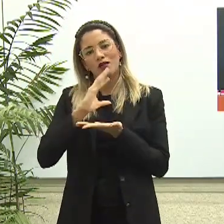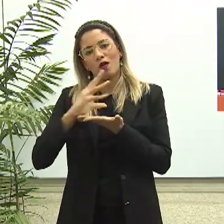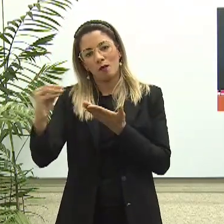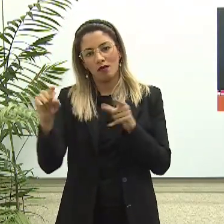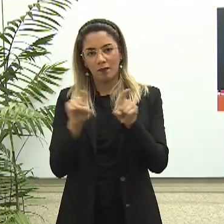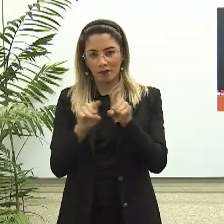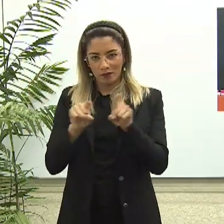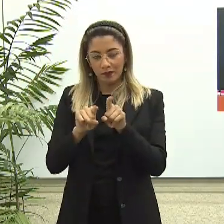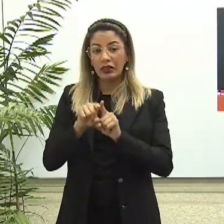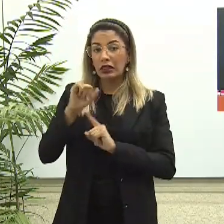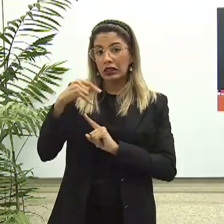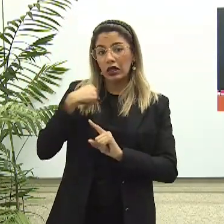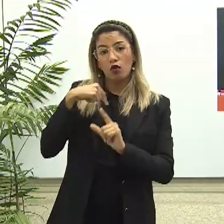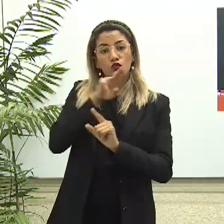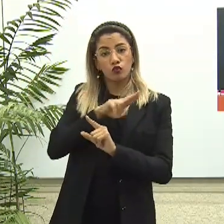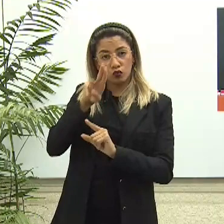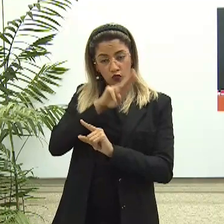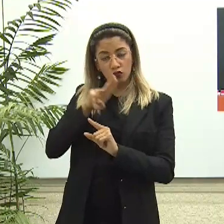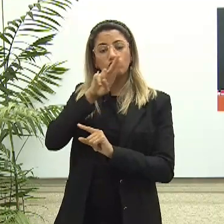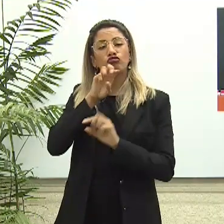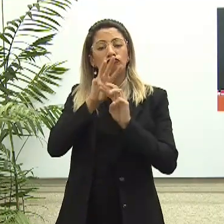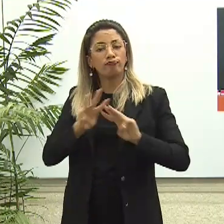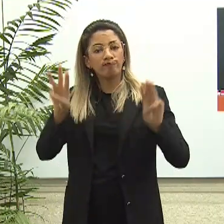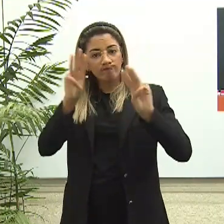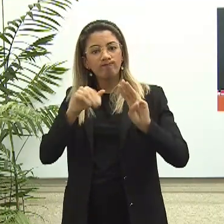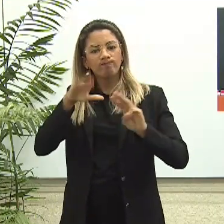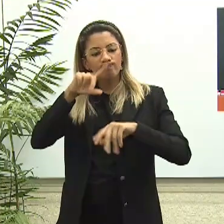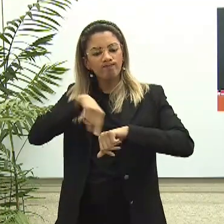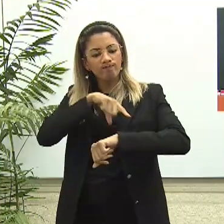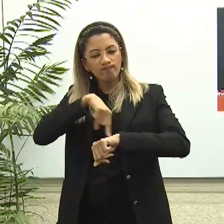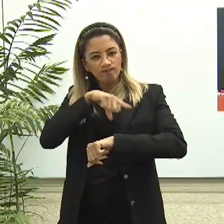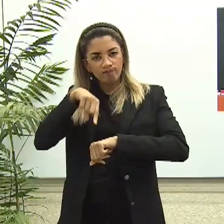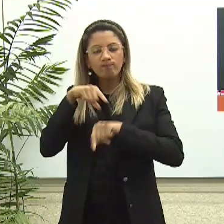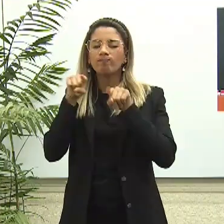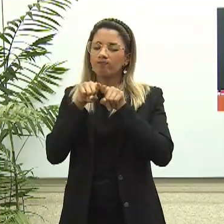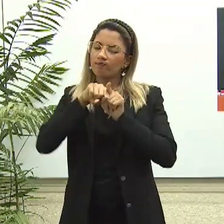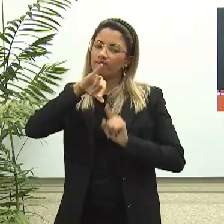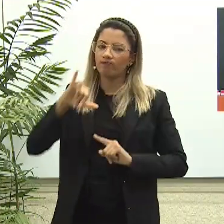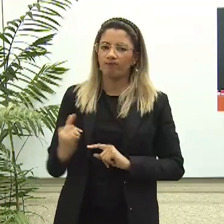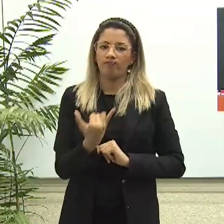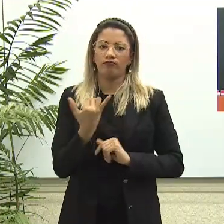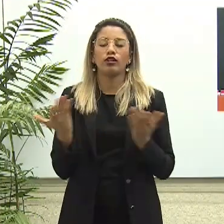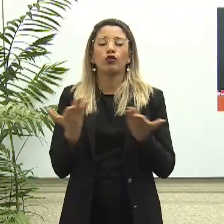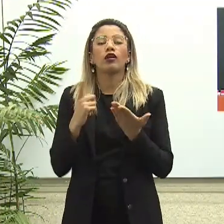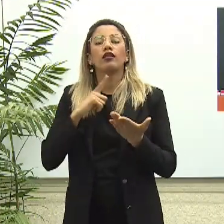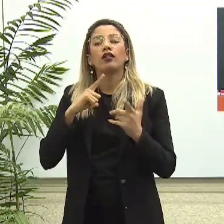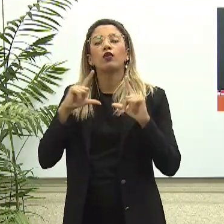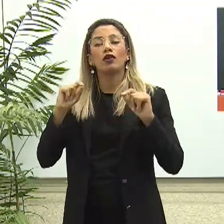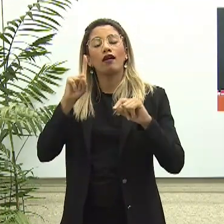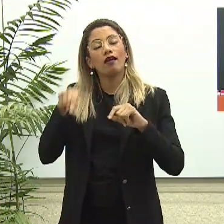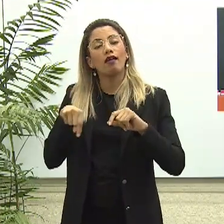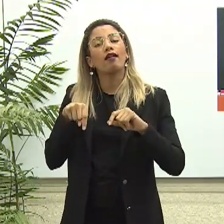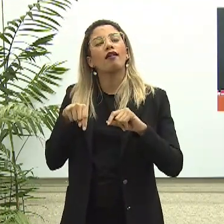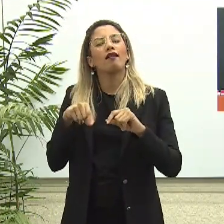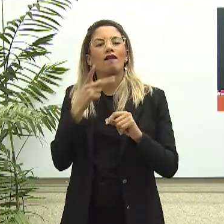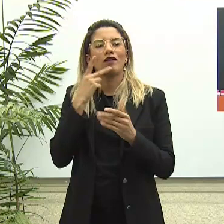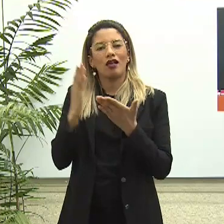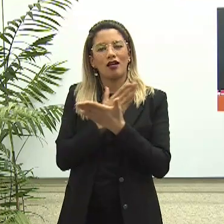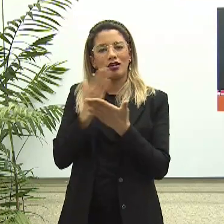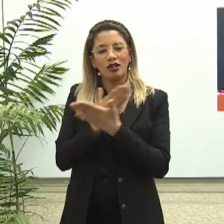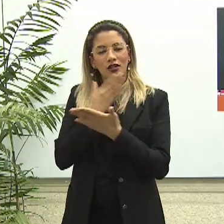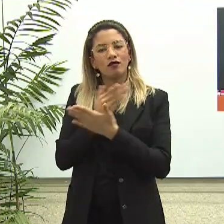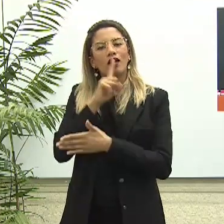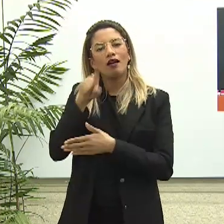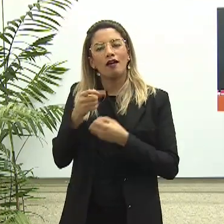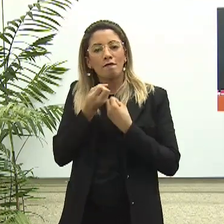dados são extraídos né então agora há um processo de exploração de dados né a gente chama isso no nosso livro de acumulação primitiva de